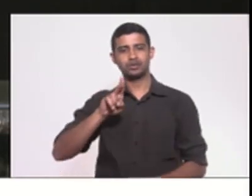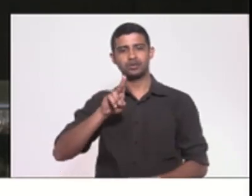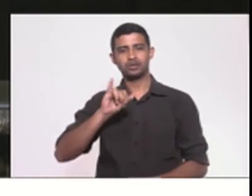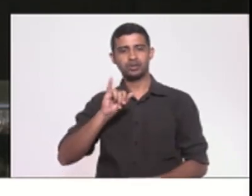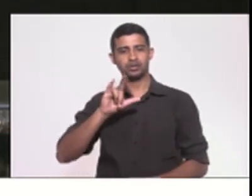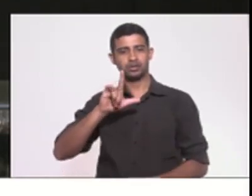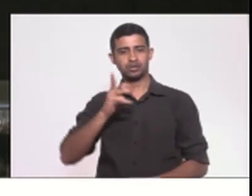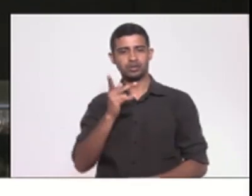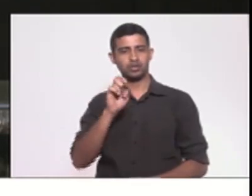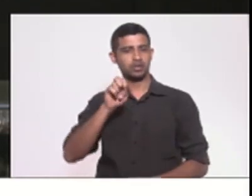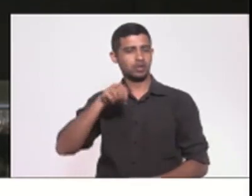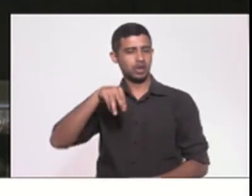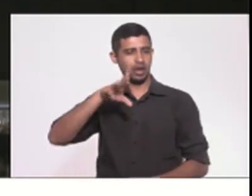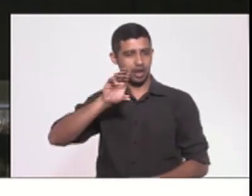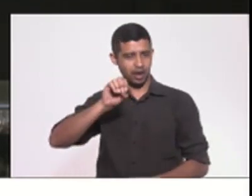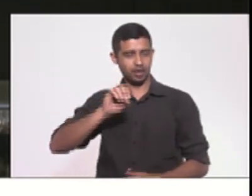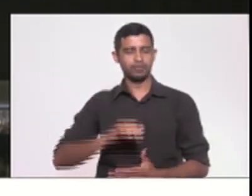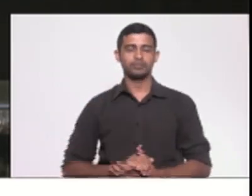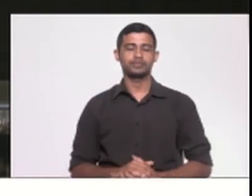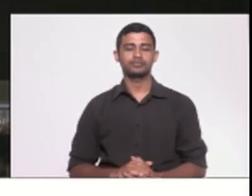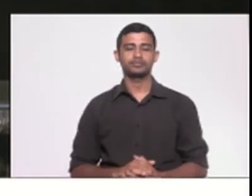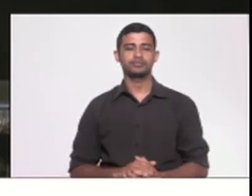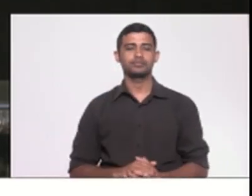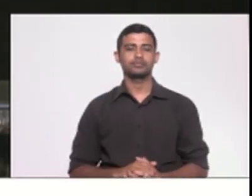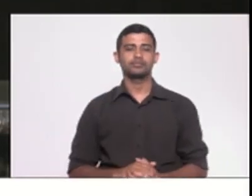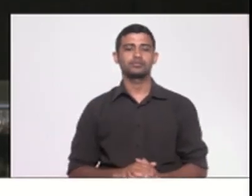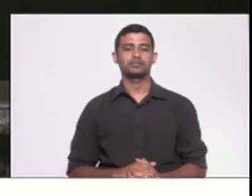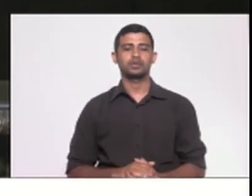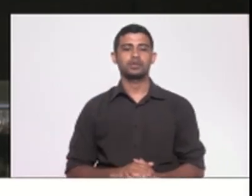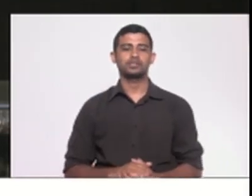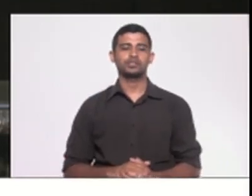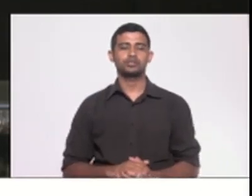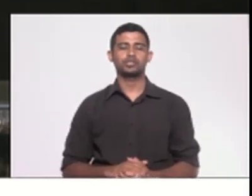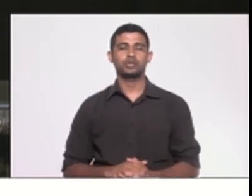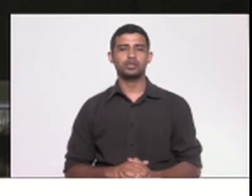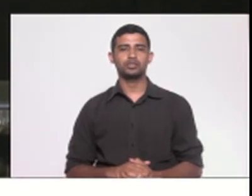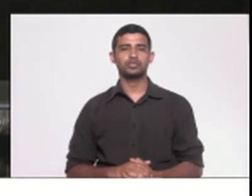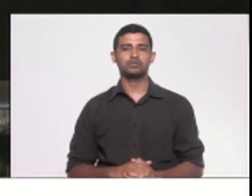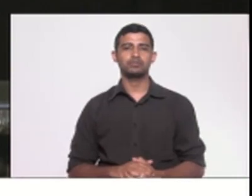de Queiroz. Deixa